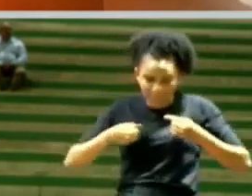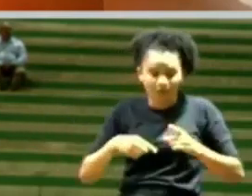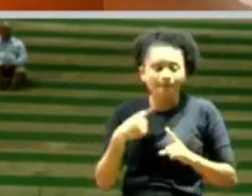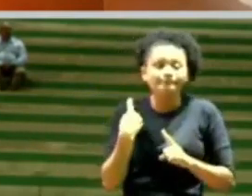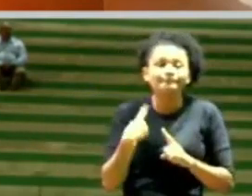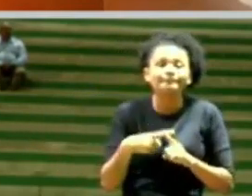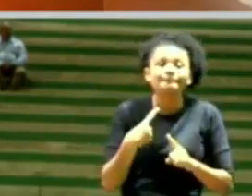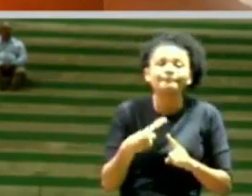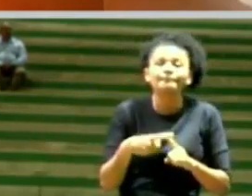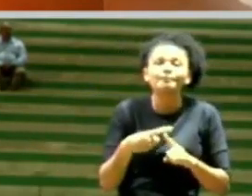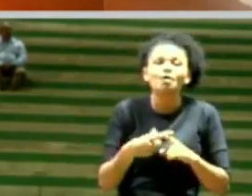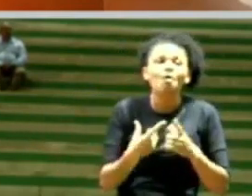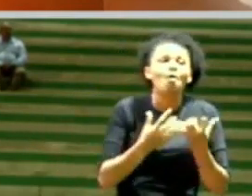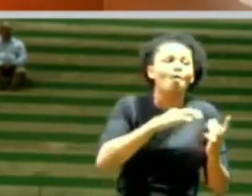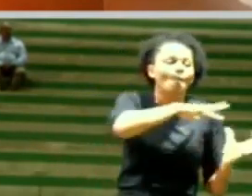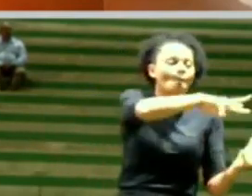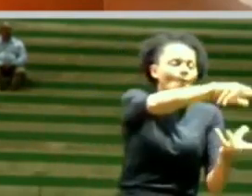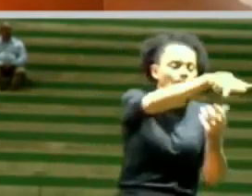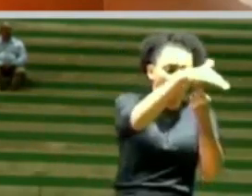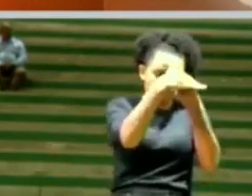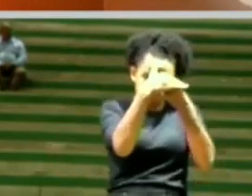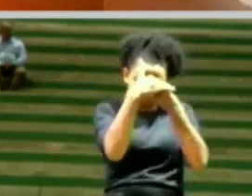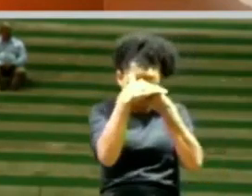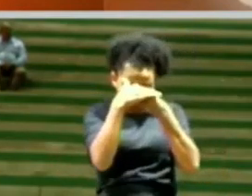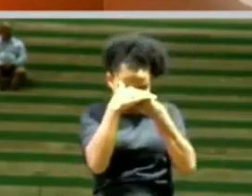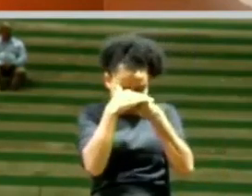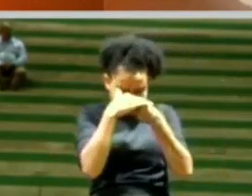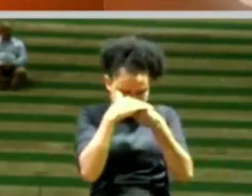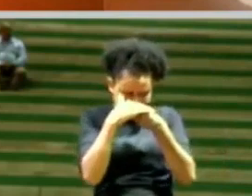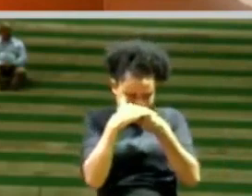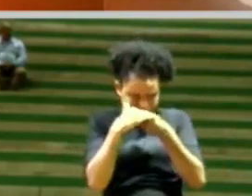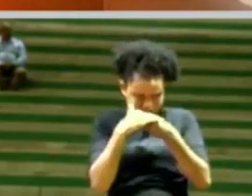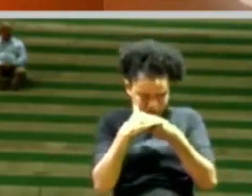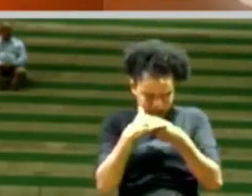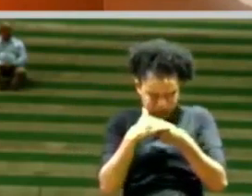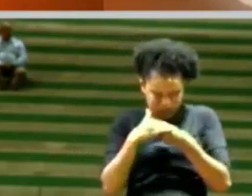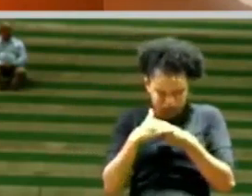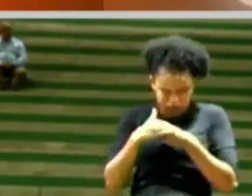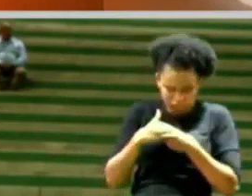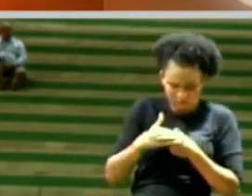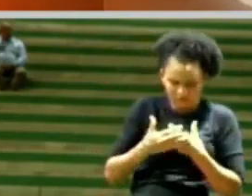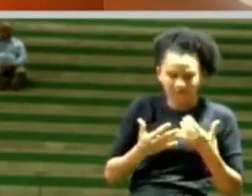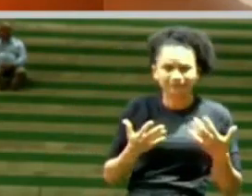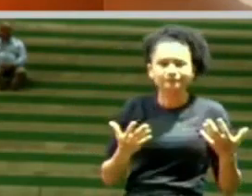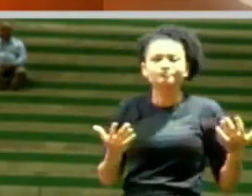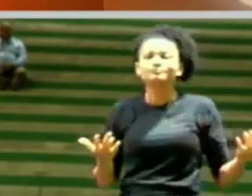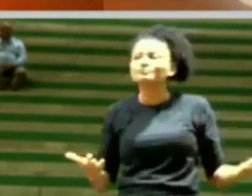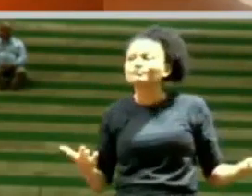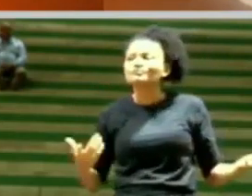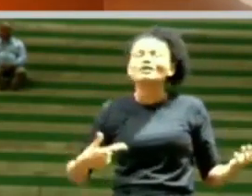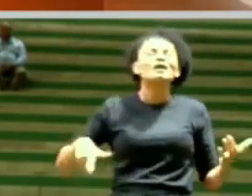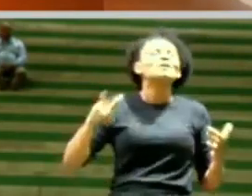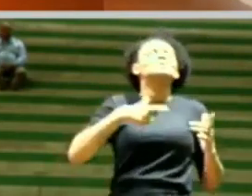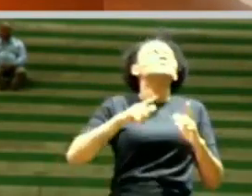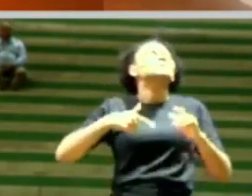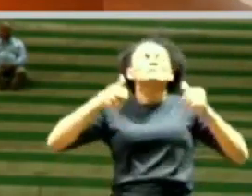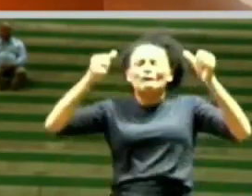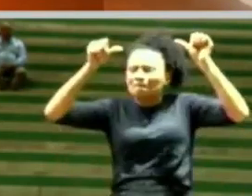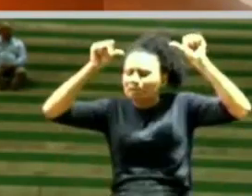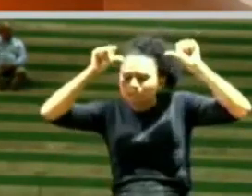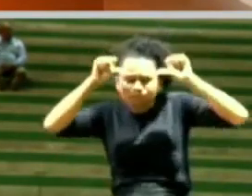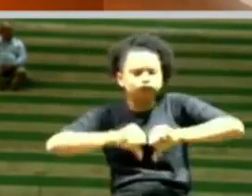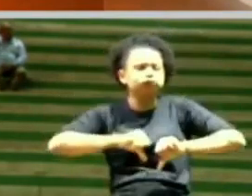Porque o mundo está pressionando as coisas. E isso acentua a crise